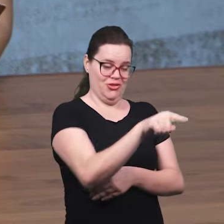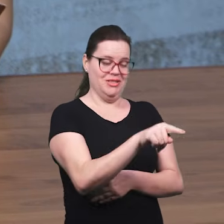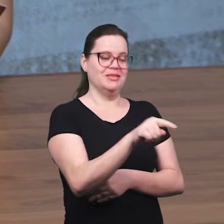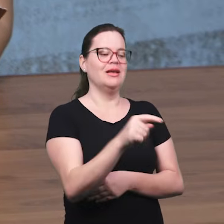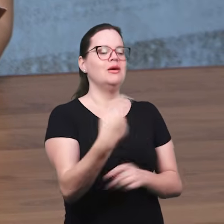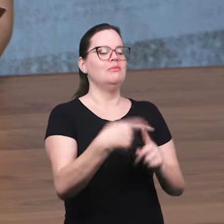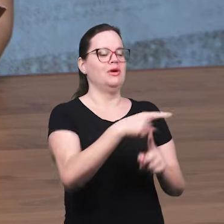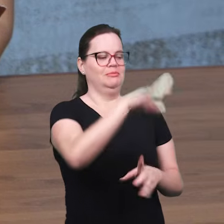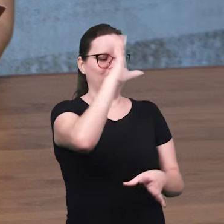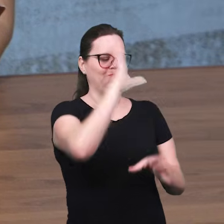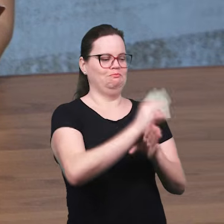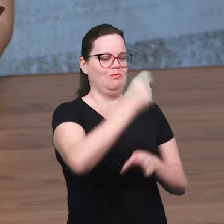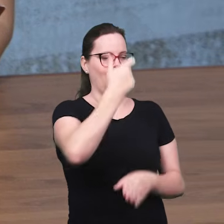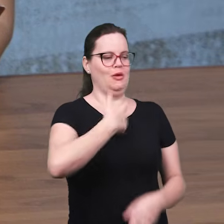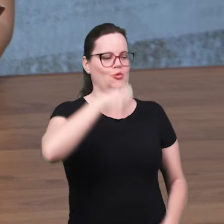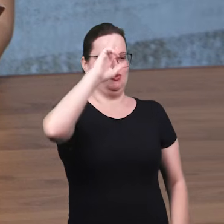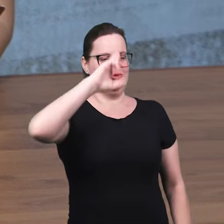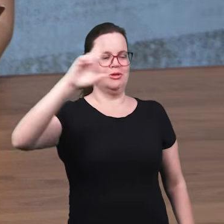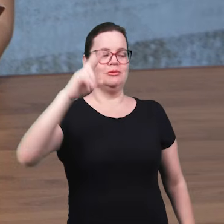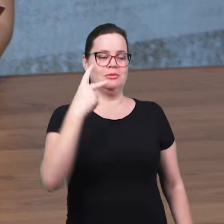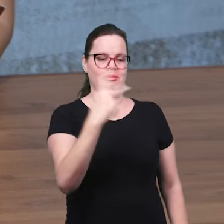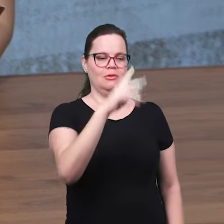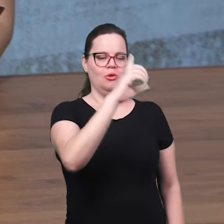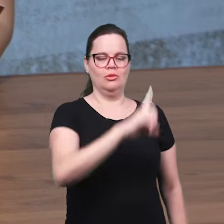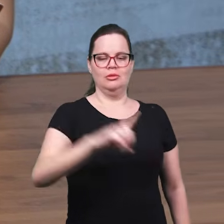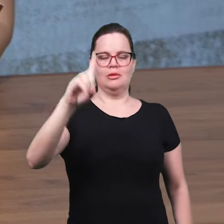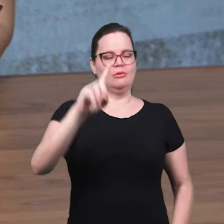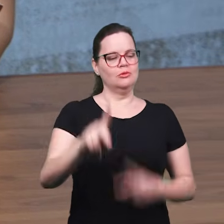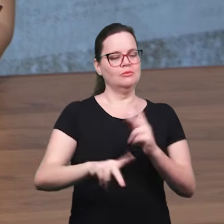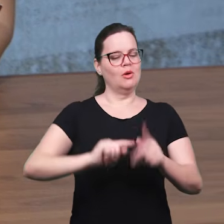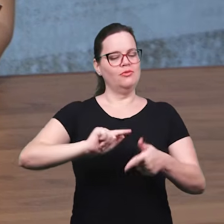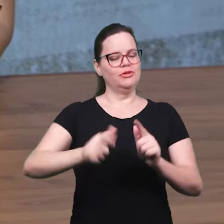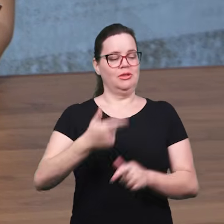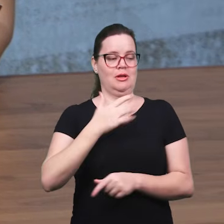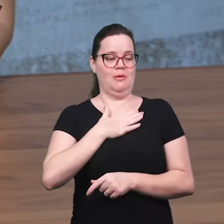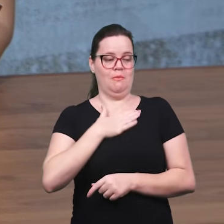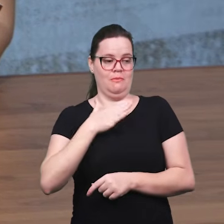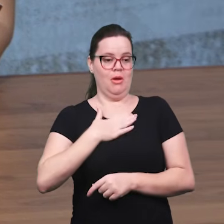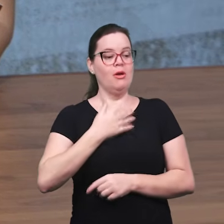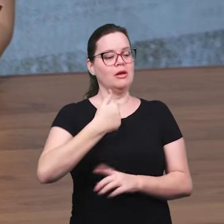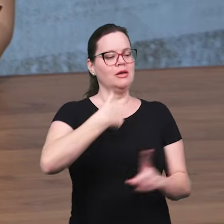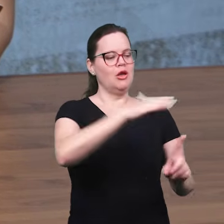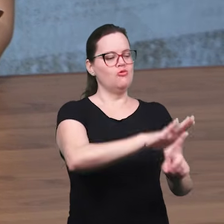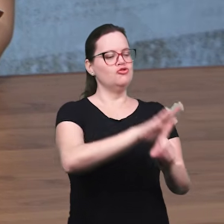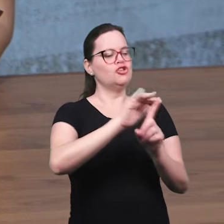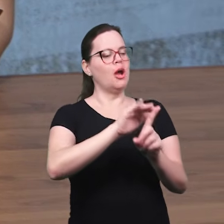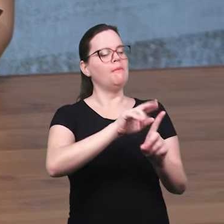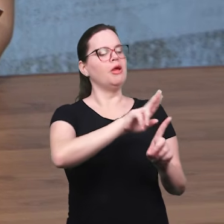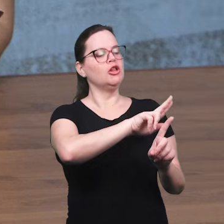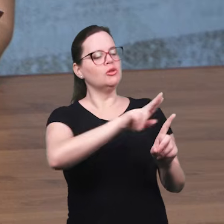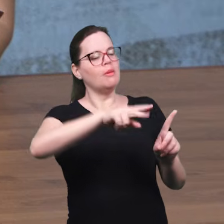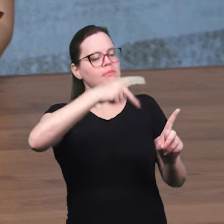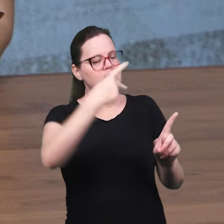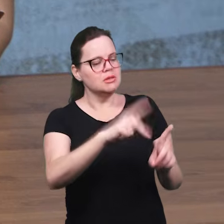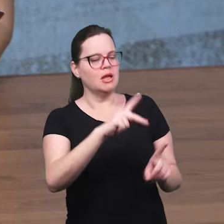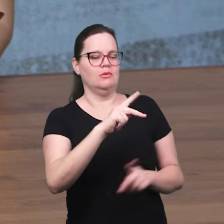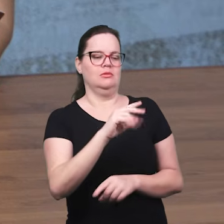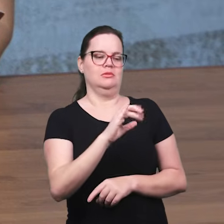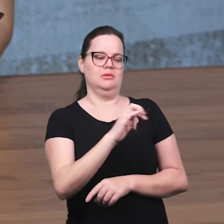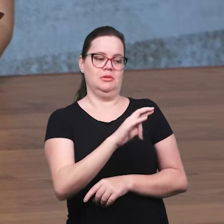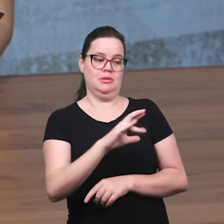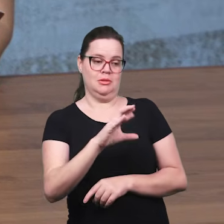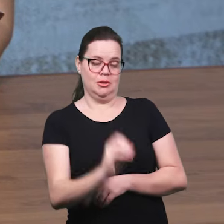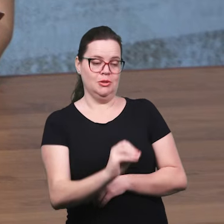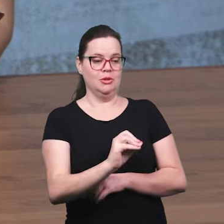eu sou o Senhor, o Deus de Israel, que te chama pelo teu nome.